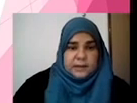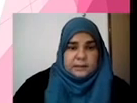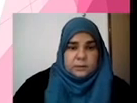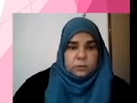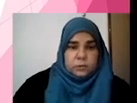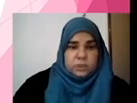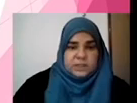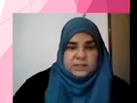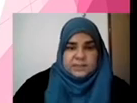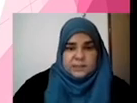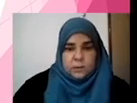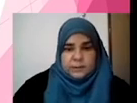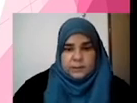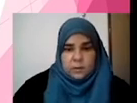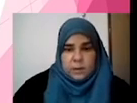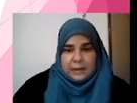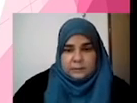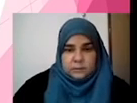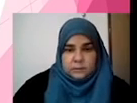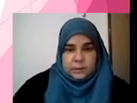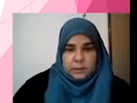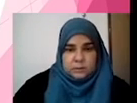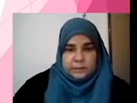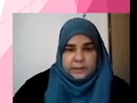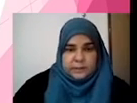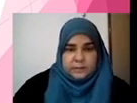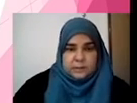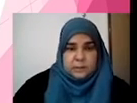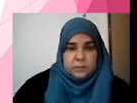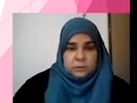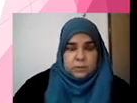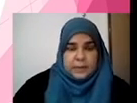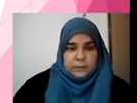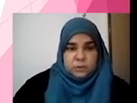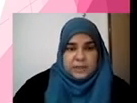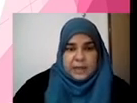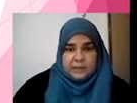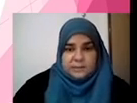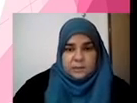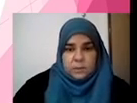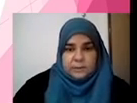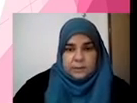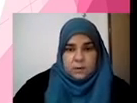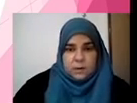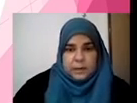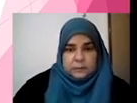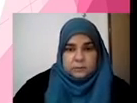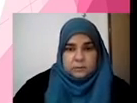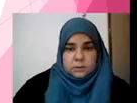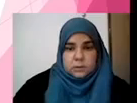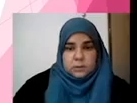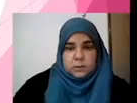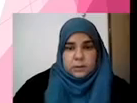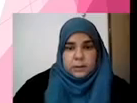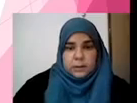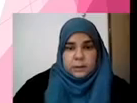Se aqui tudo x dá 54, o que acontece? Do lado de cá,